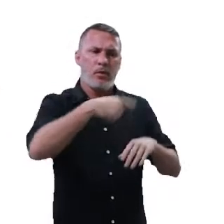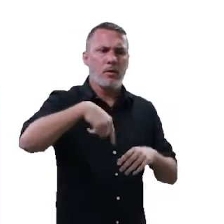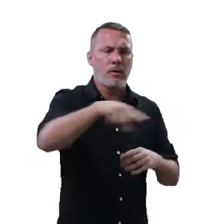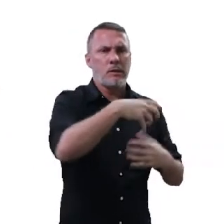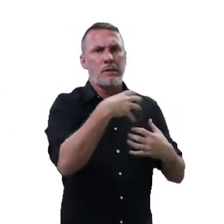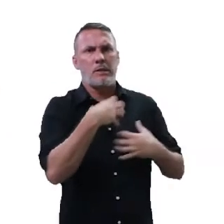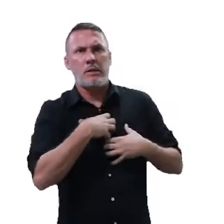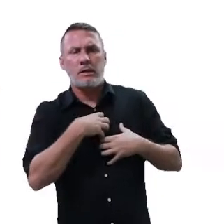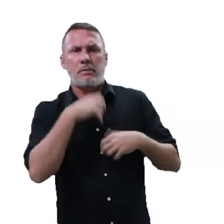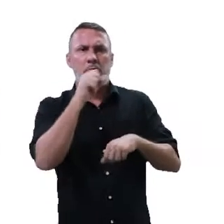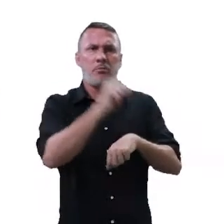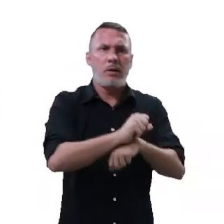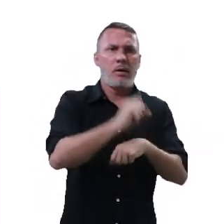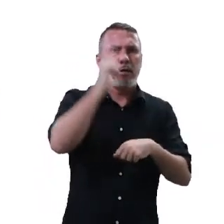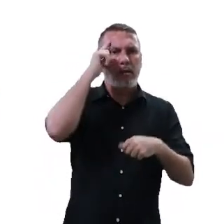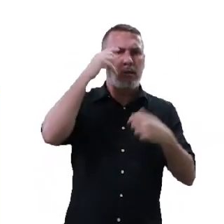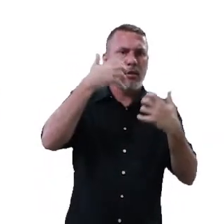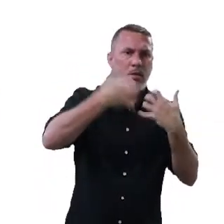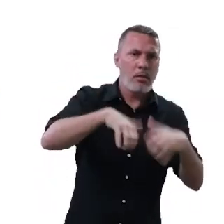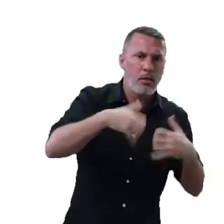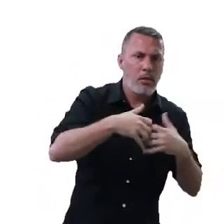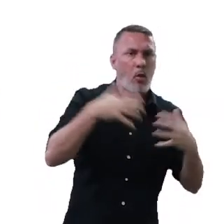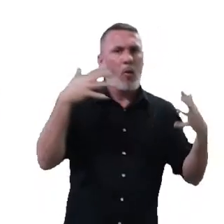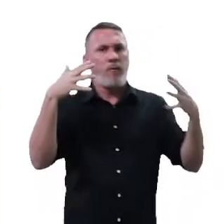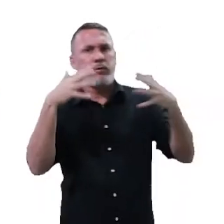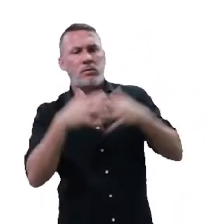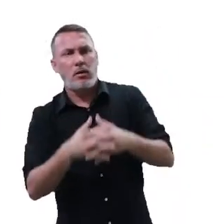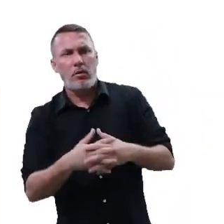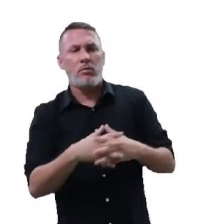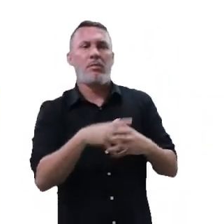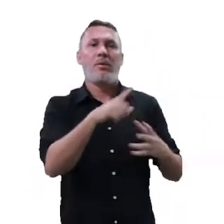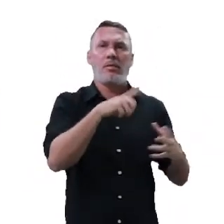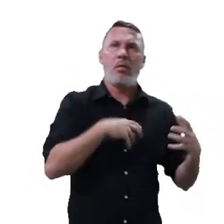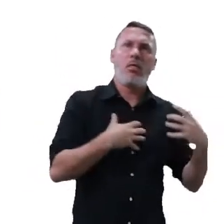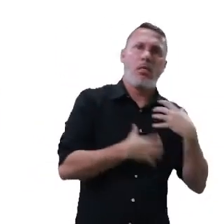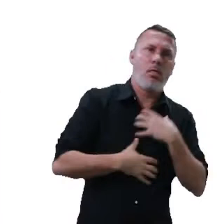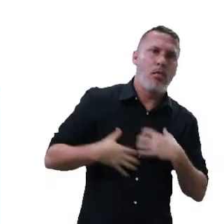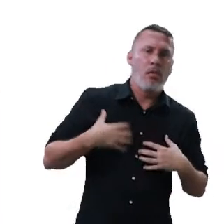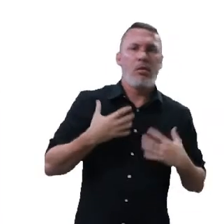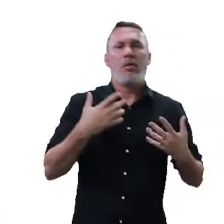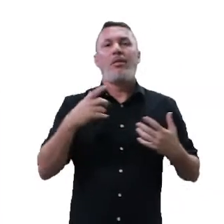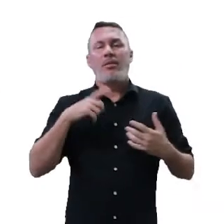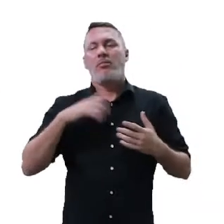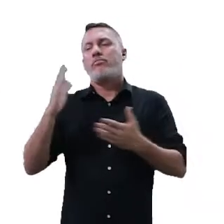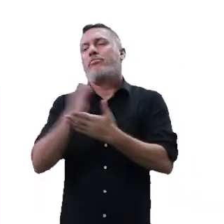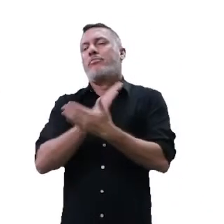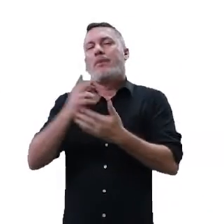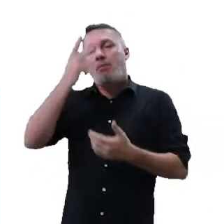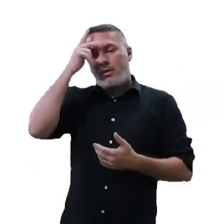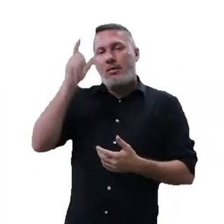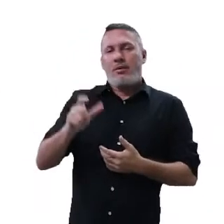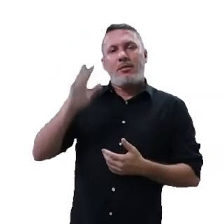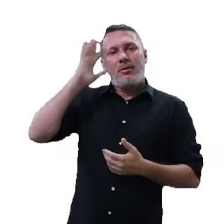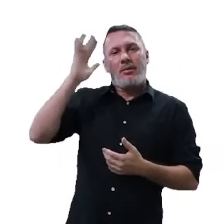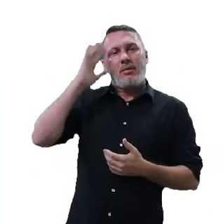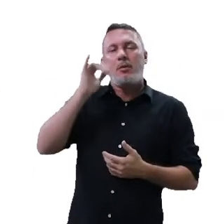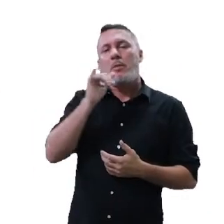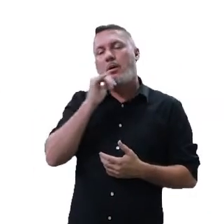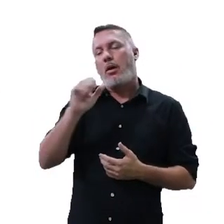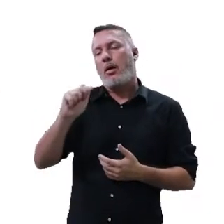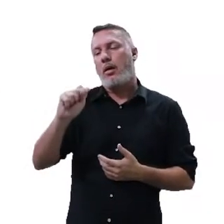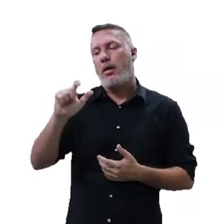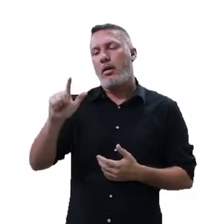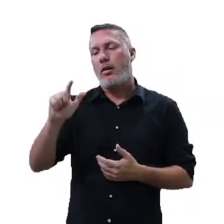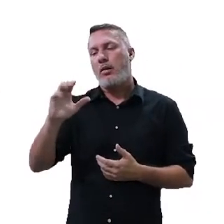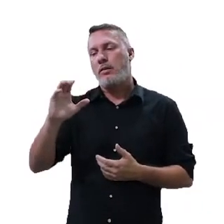si mesmo, a imprimir atenção uma direção comum. Os temperamentais, como Alcibíades, sabem que encontrarão